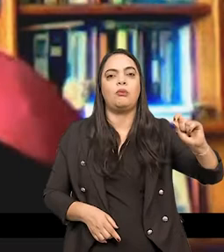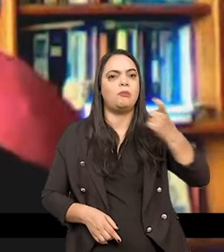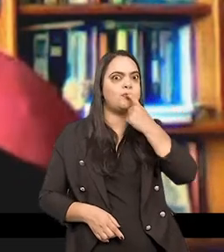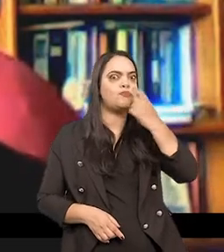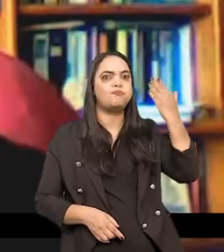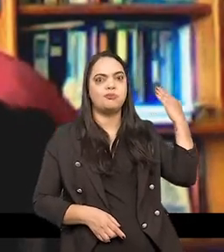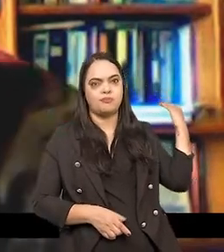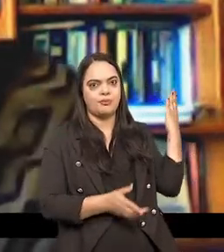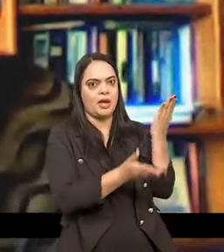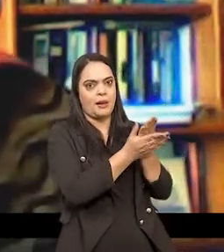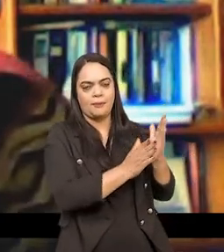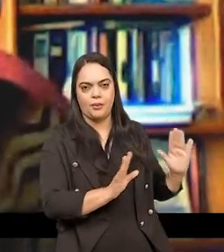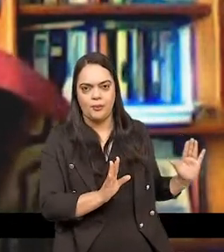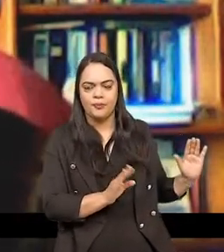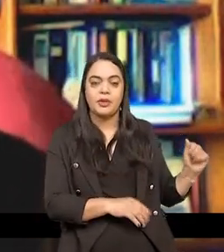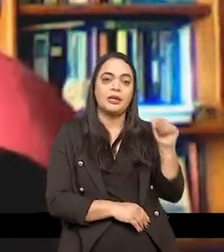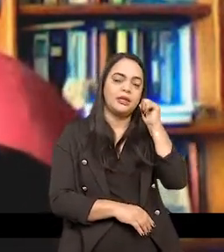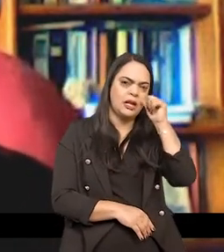das mulheres casadas vai até